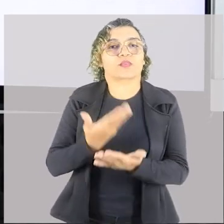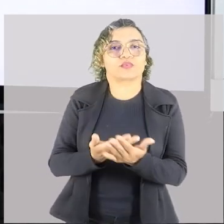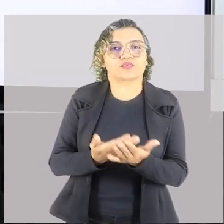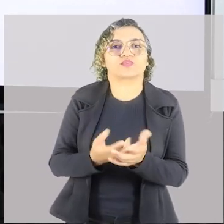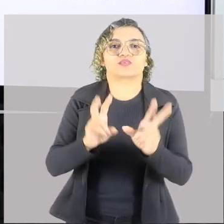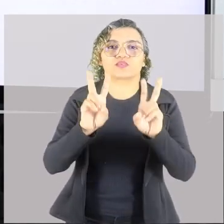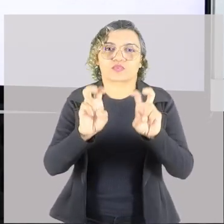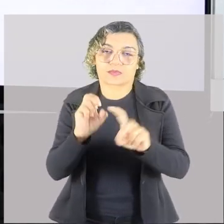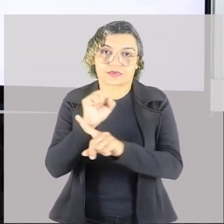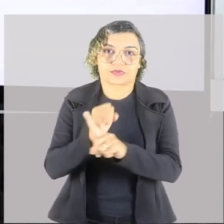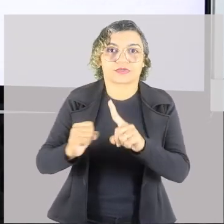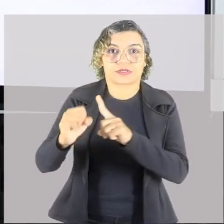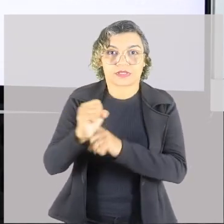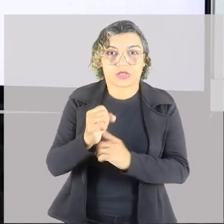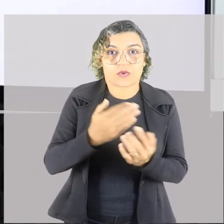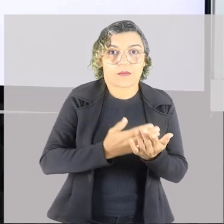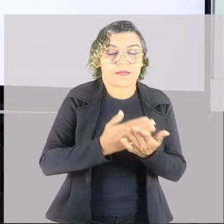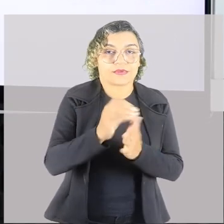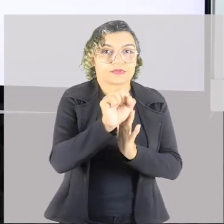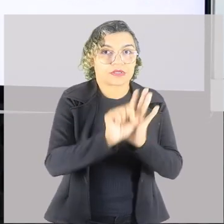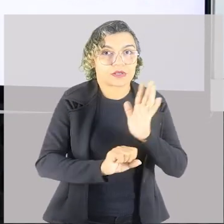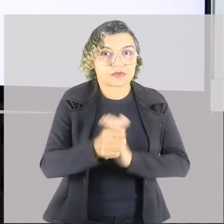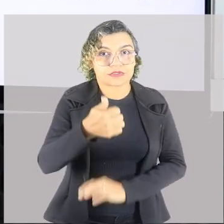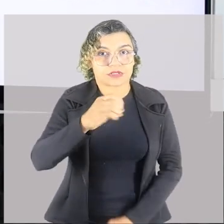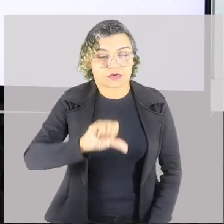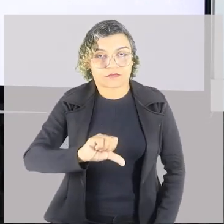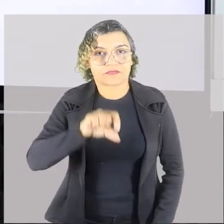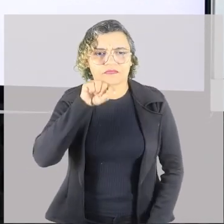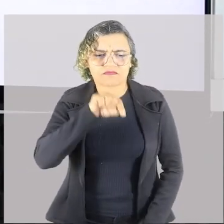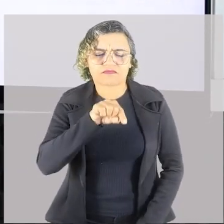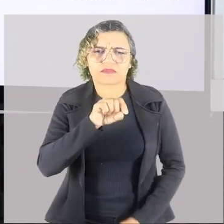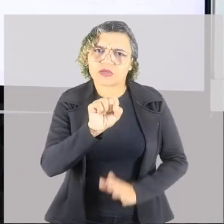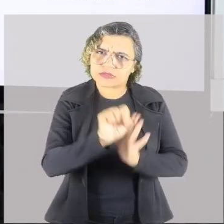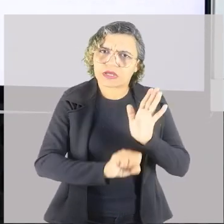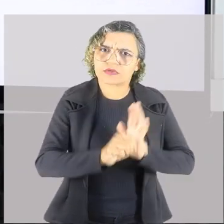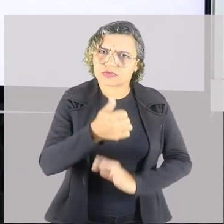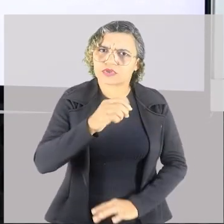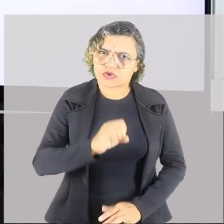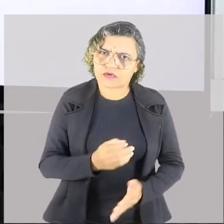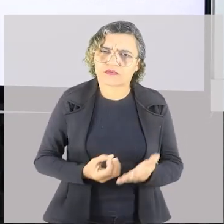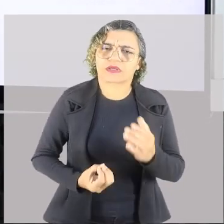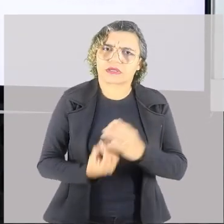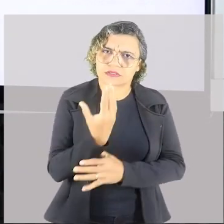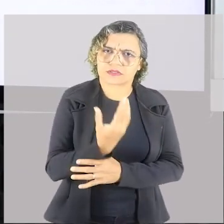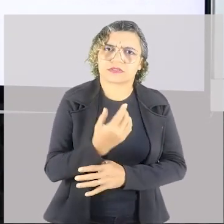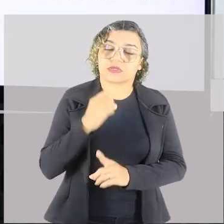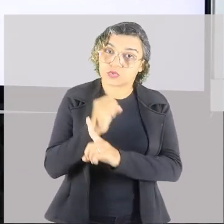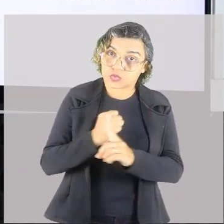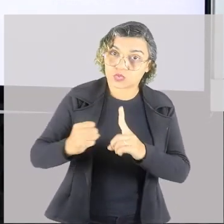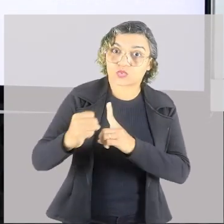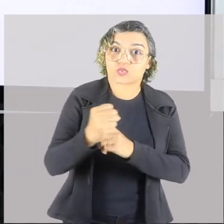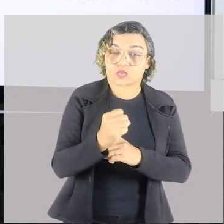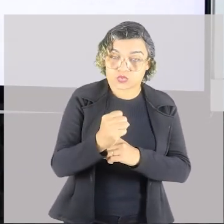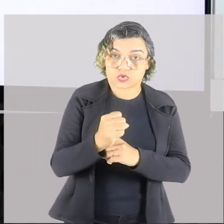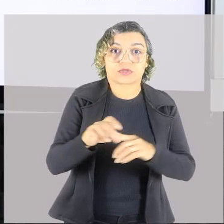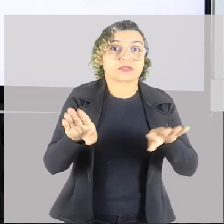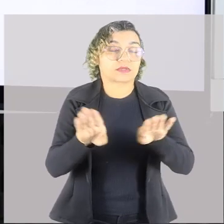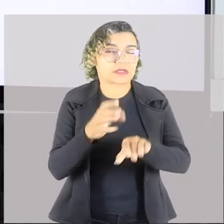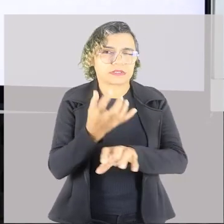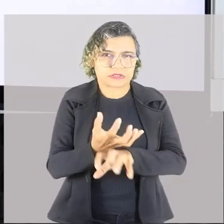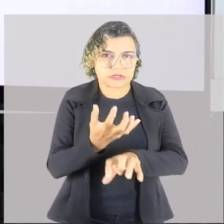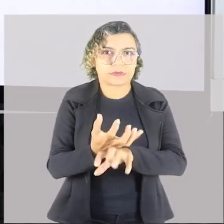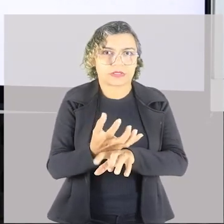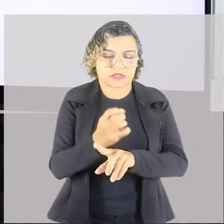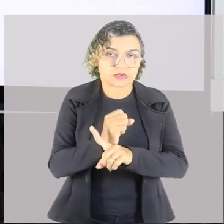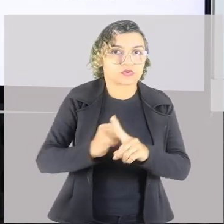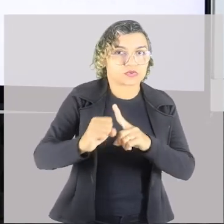a partir do século XIX. Lembra que o século XIX é o século que surge a sociologia e também a antropologia. São